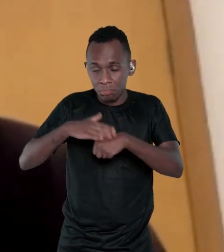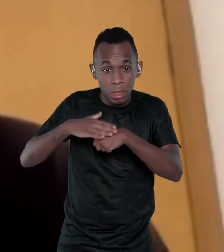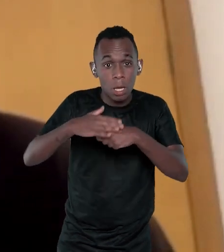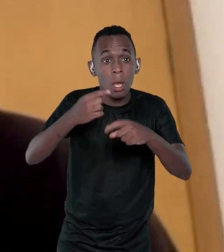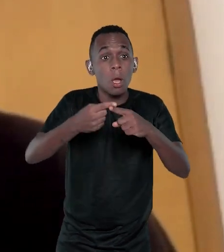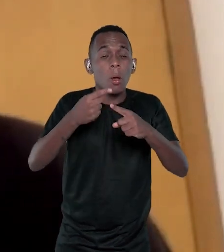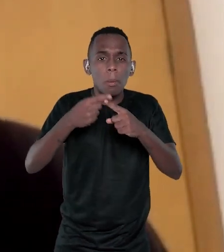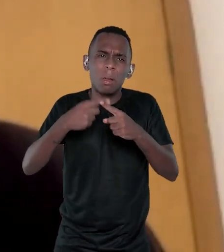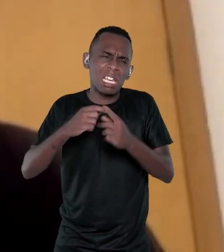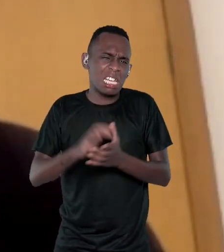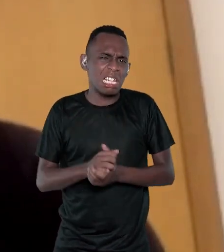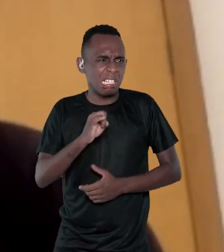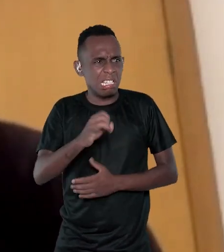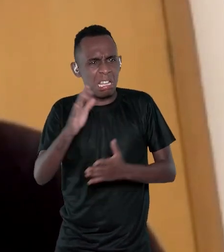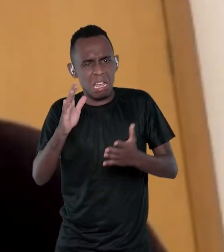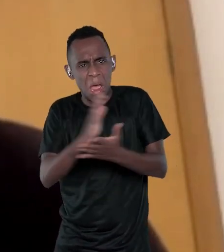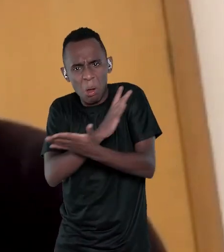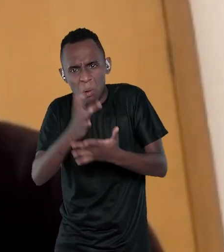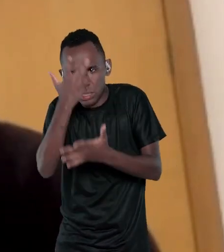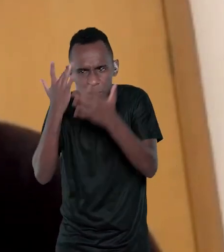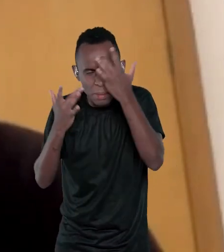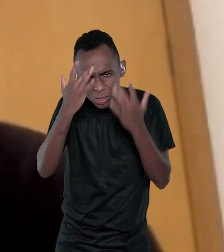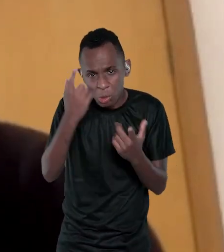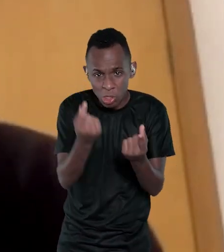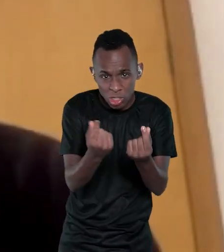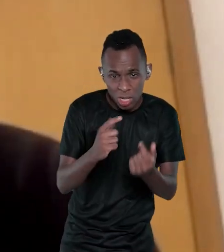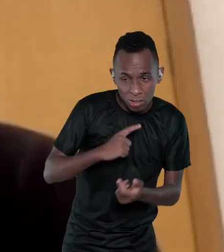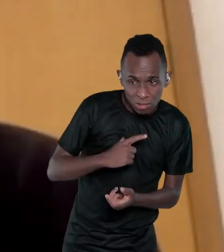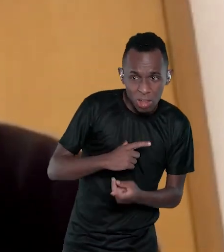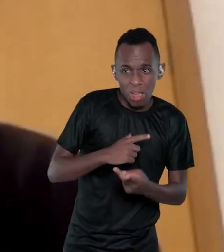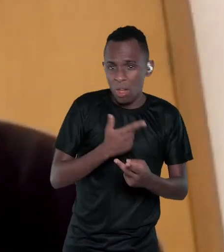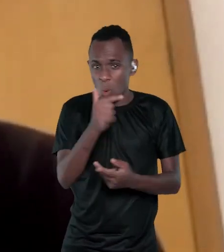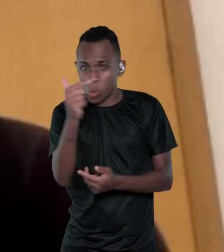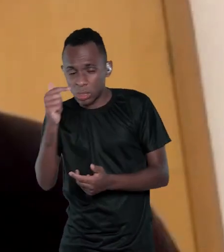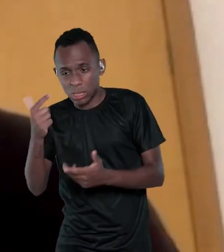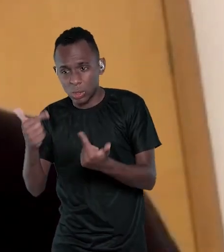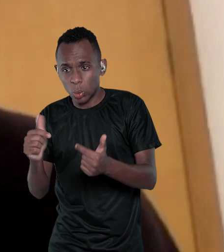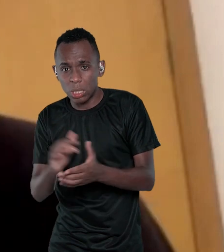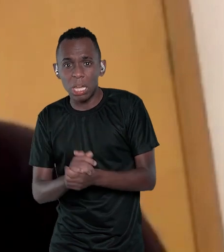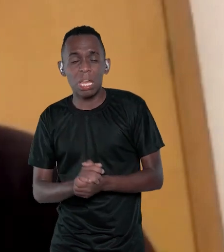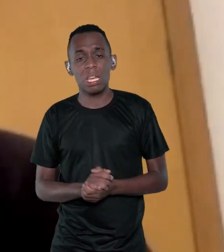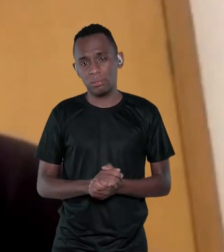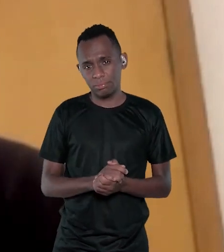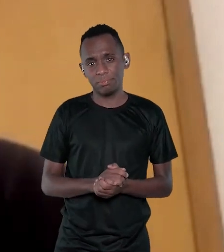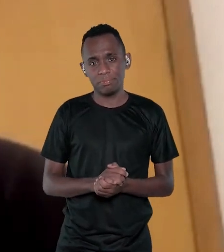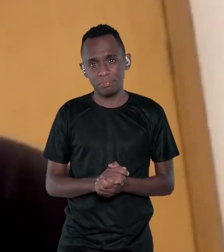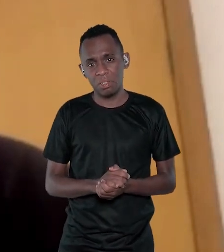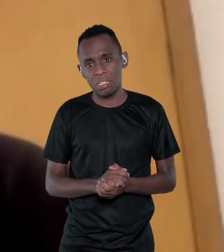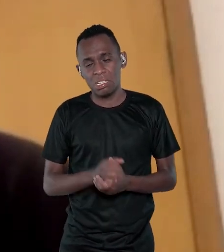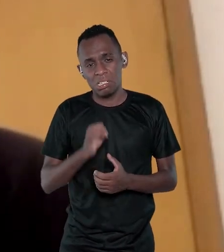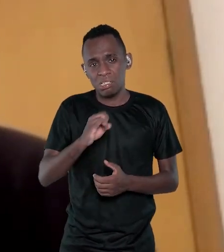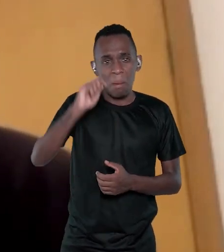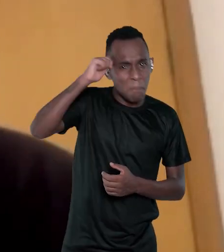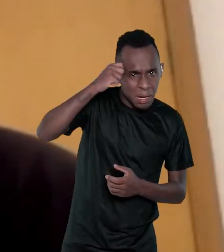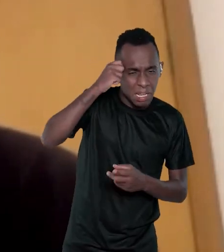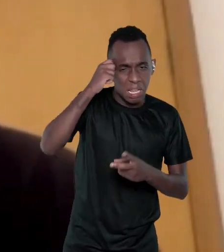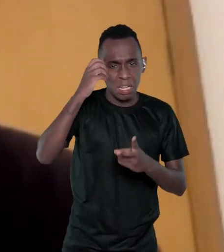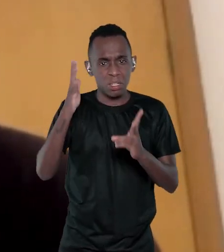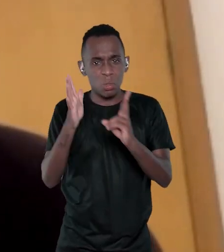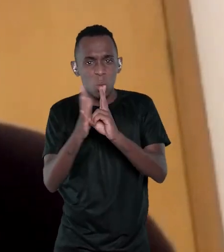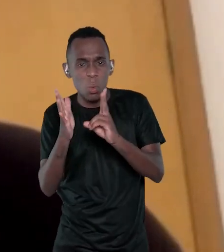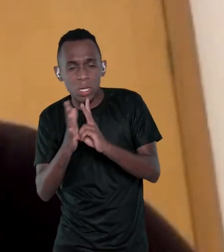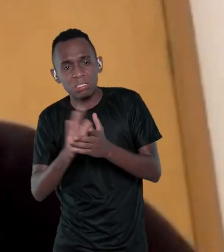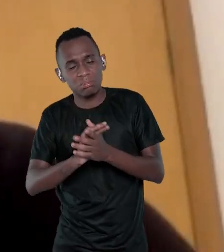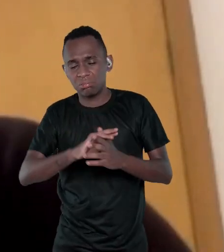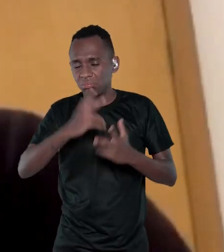aí não vale se o sujeito tem dinheiro, se não tem, se é branco, se é preto, se é índio. E eles